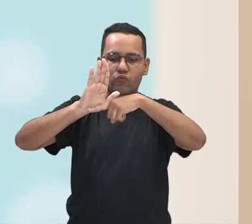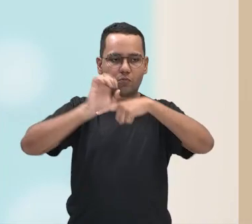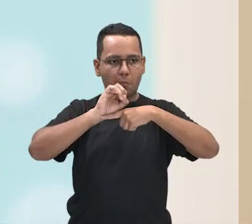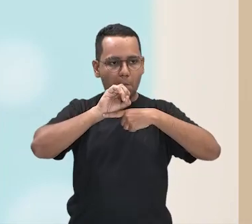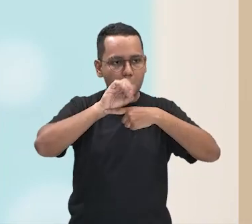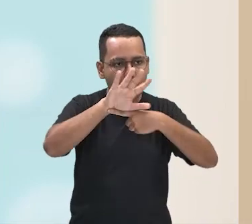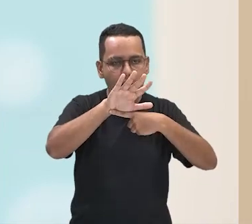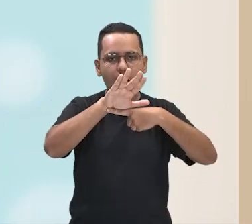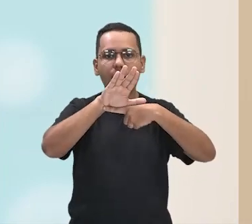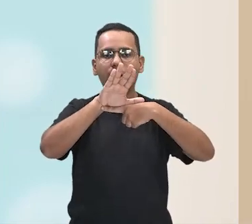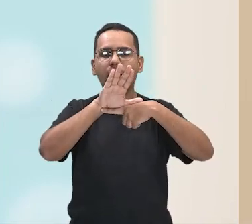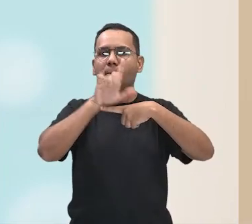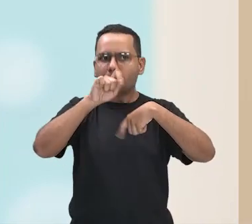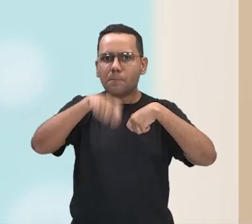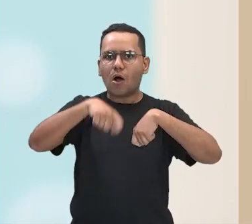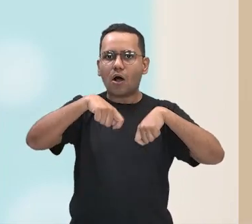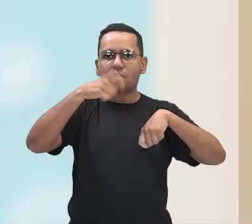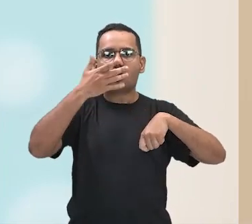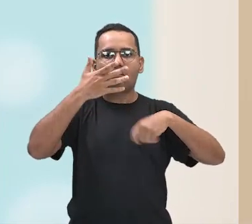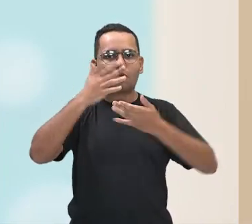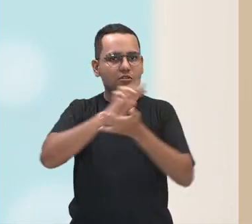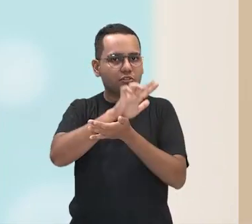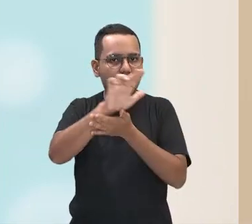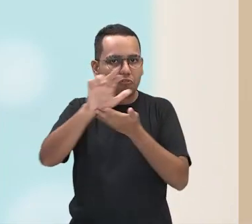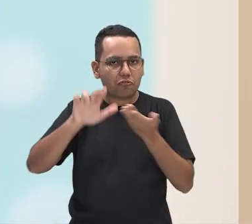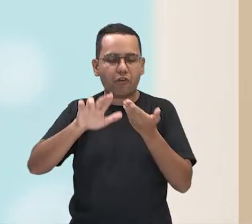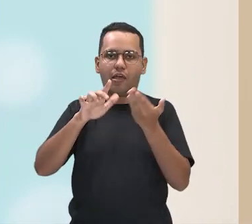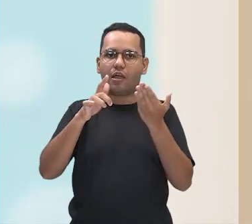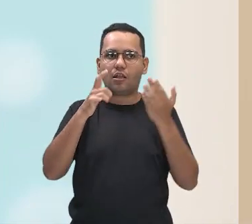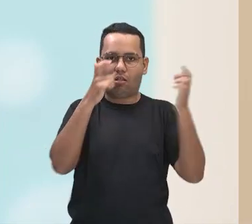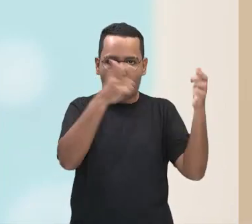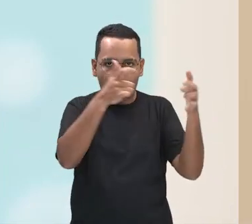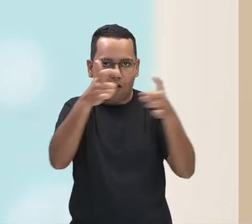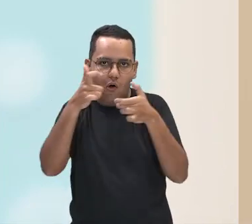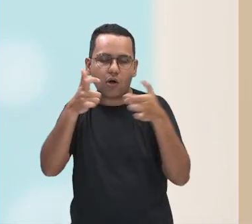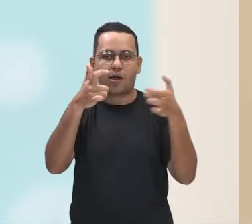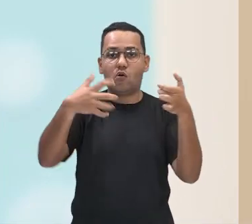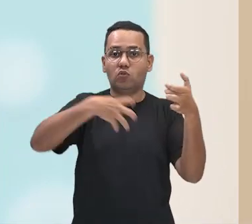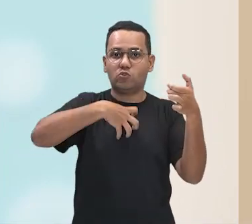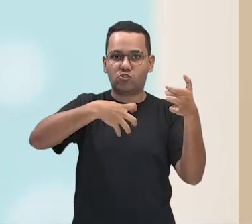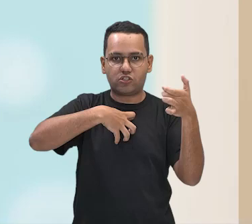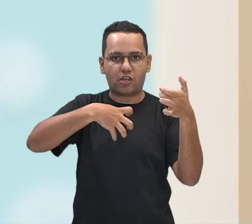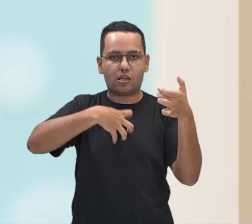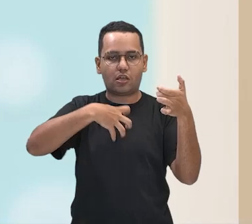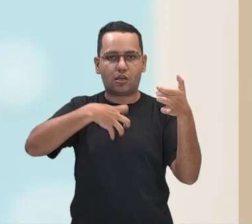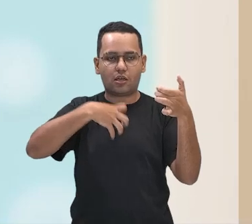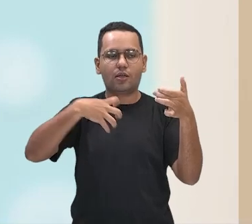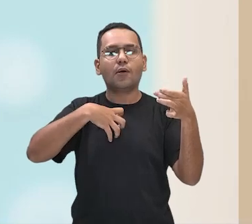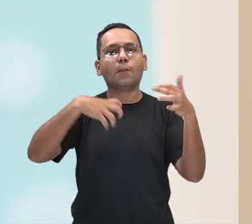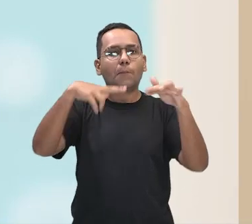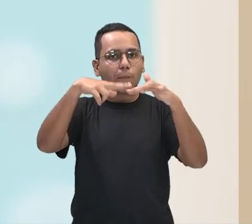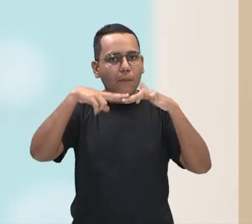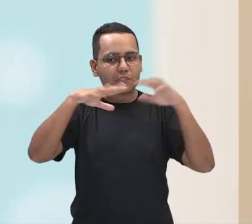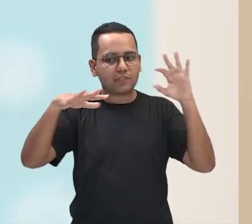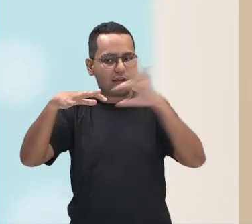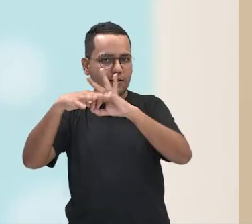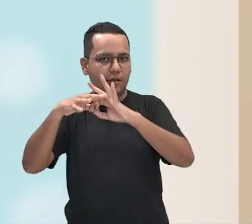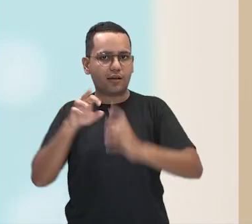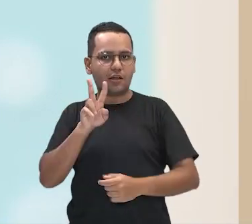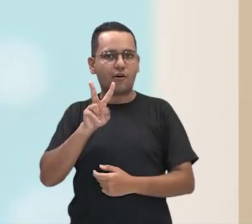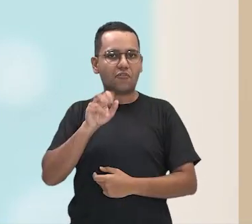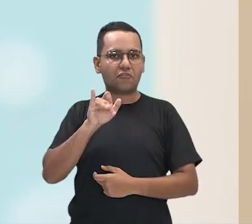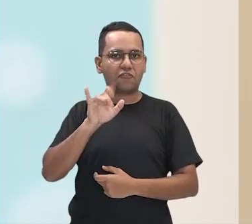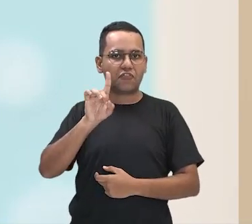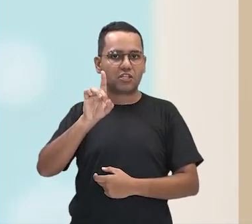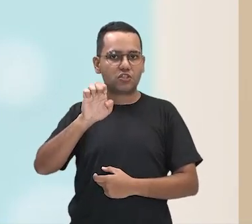ele mude de cor, que ele mude de decoração. Então, tudo isso acontece através deste recurso tecnológico.